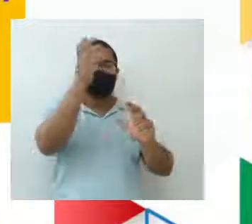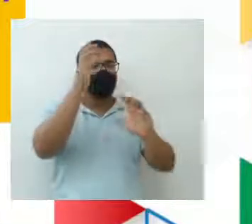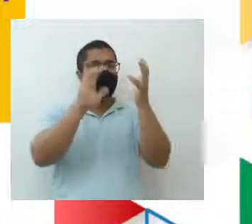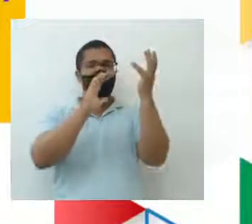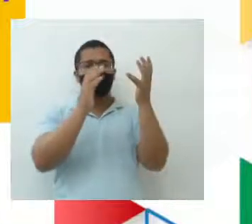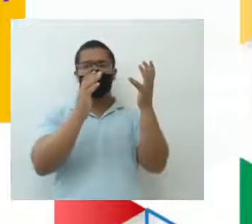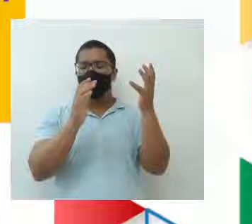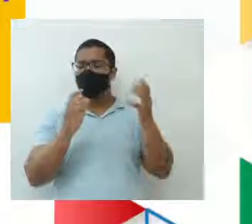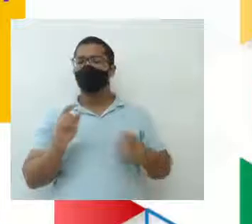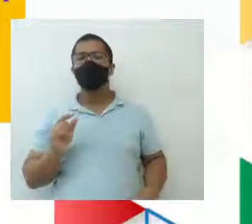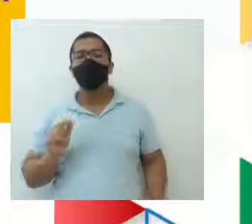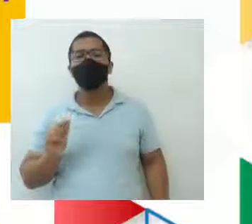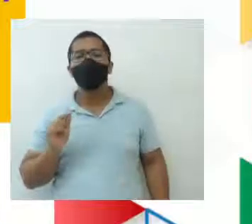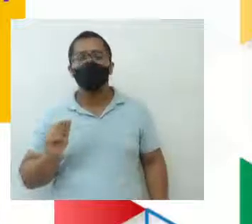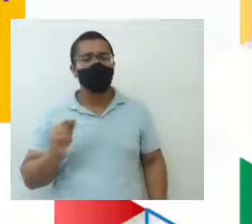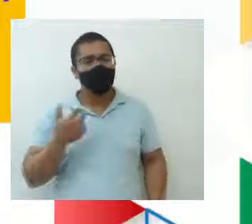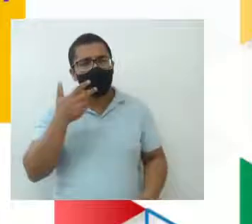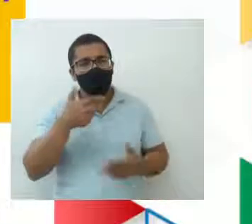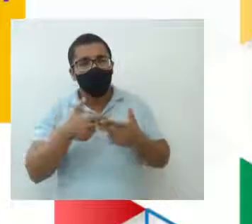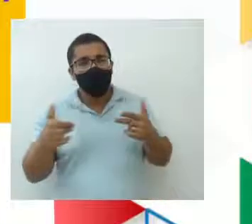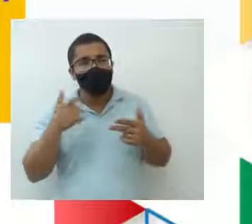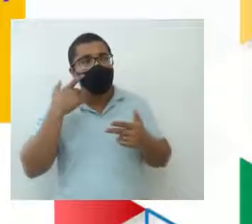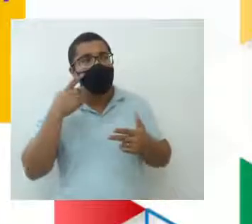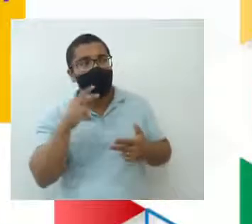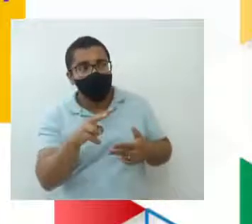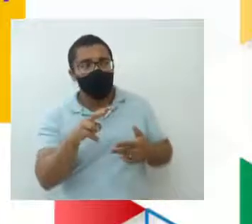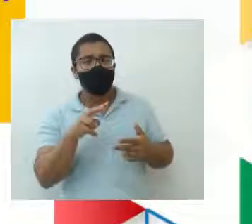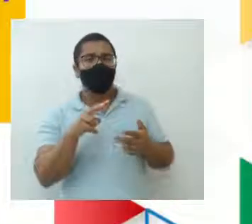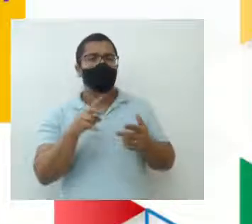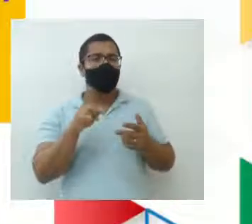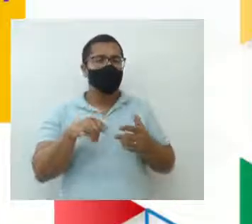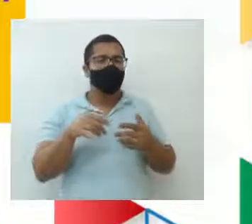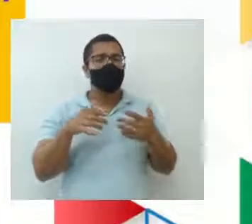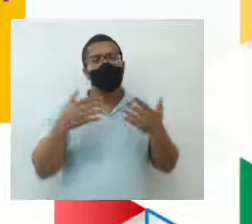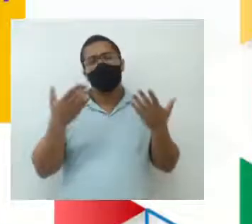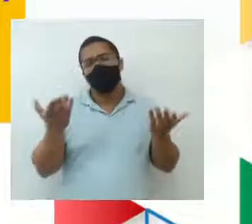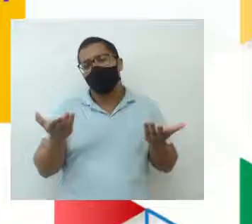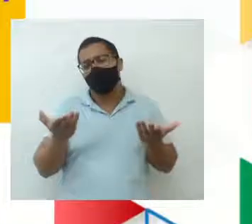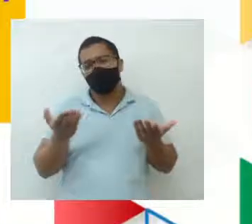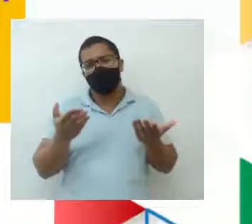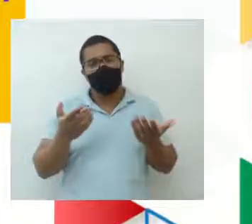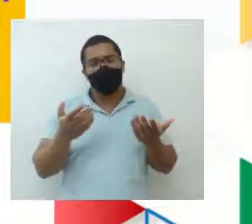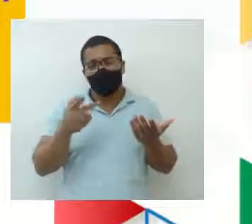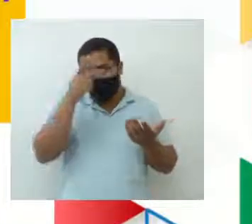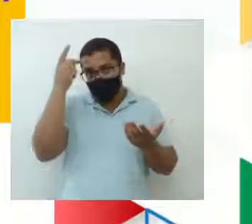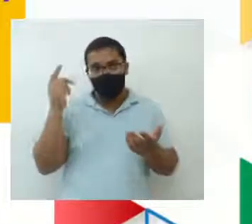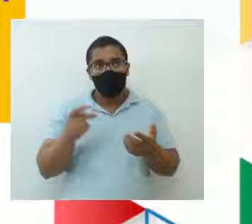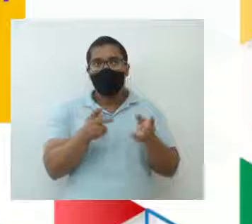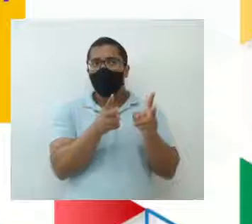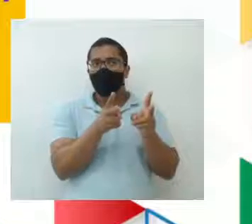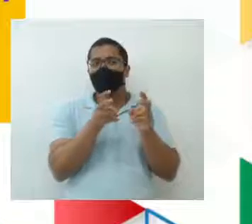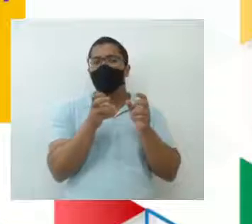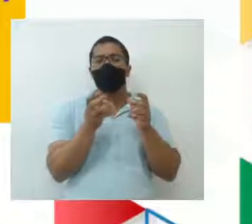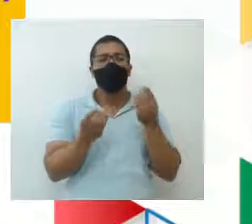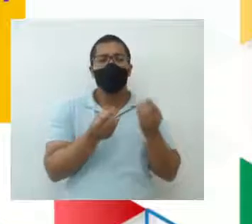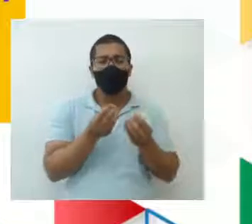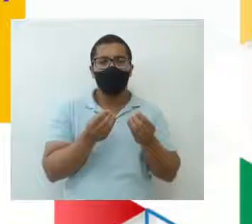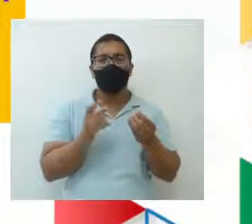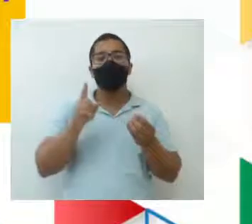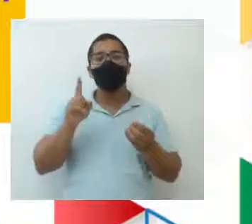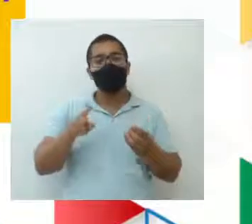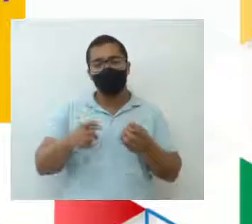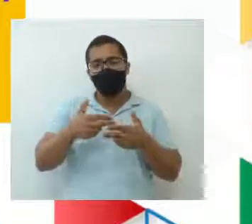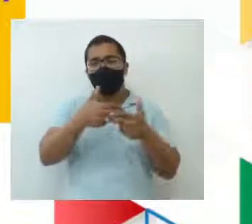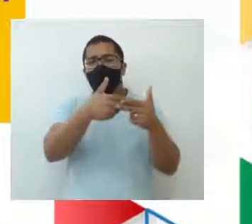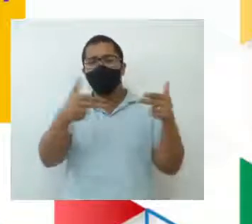forma como uma coisa aparece ou manifesta-se para o sujeito. Ou seja, trata-se da aparência